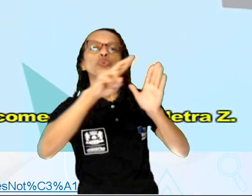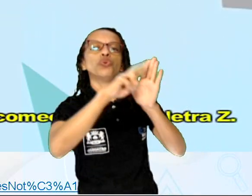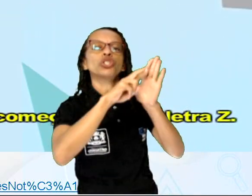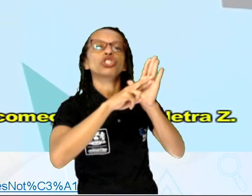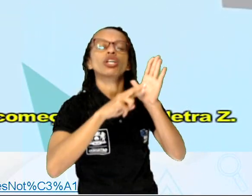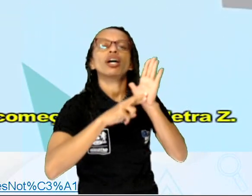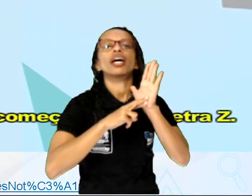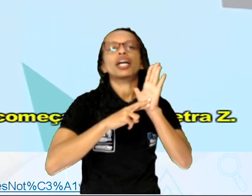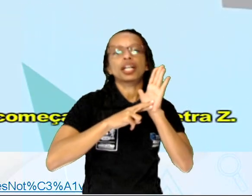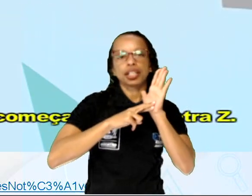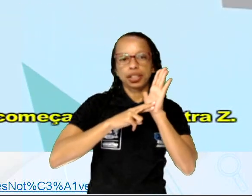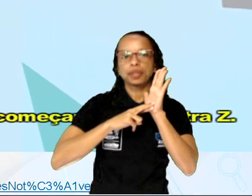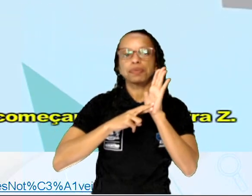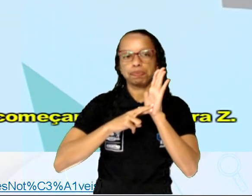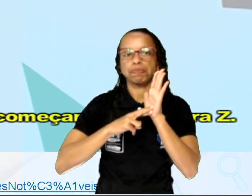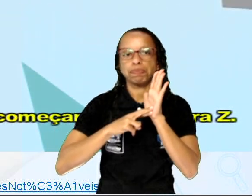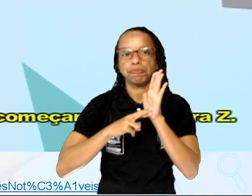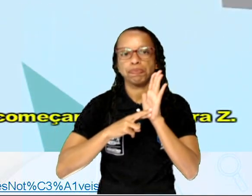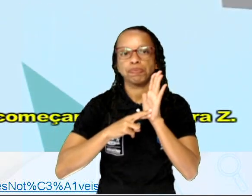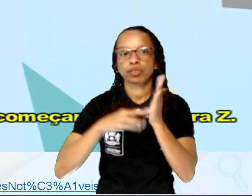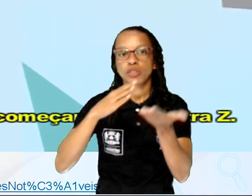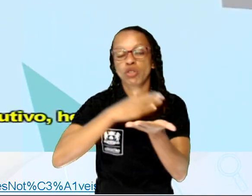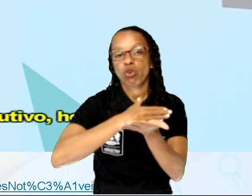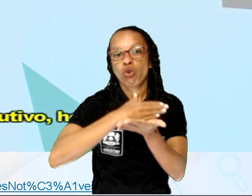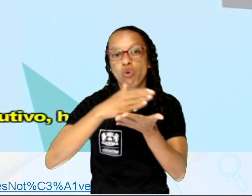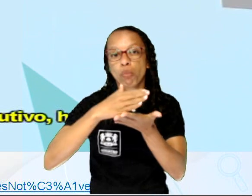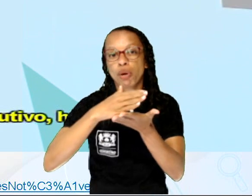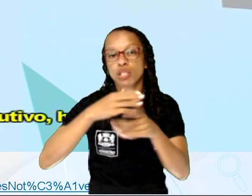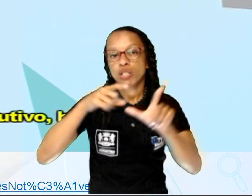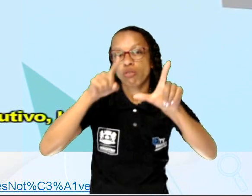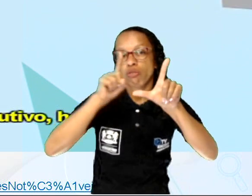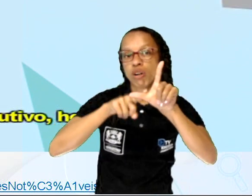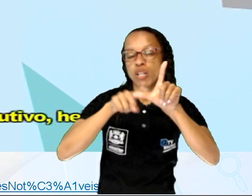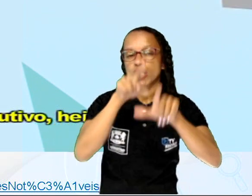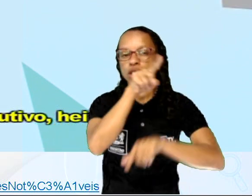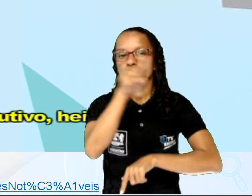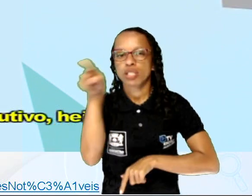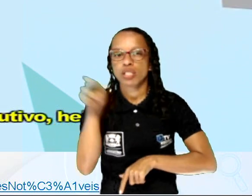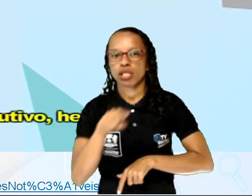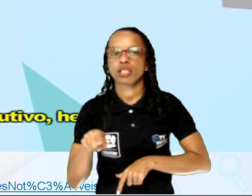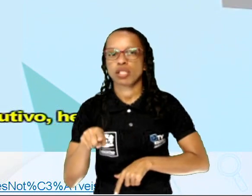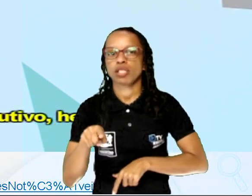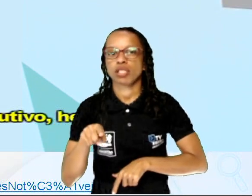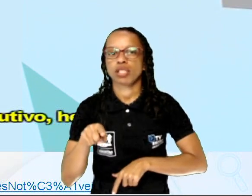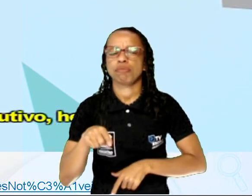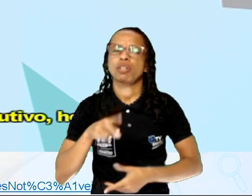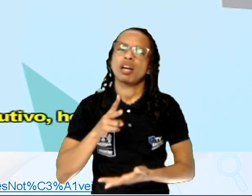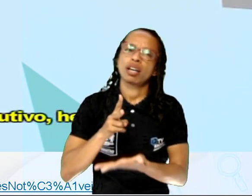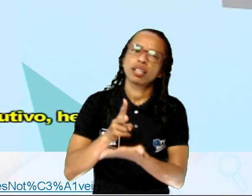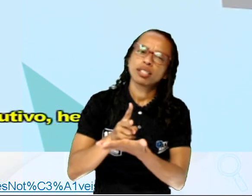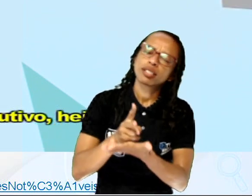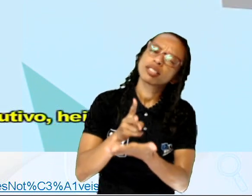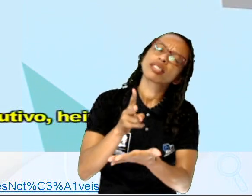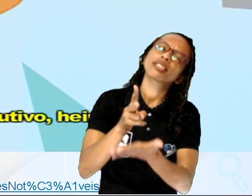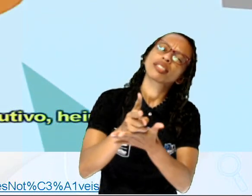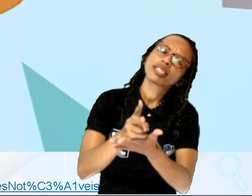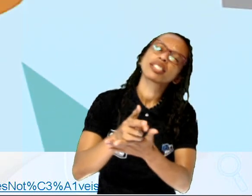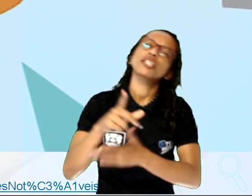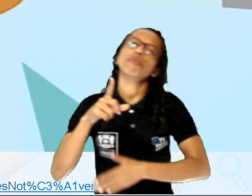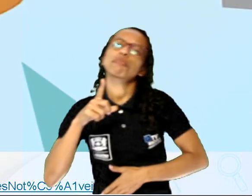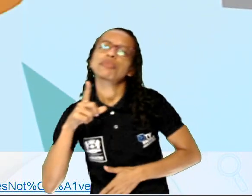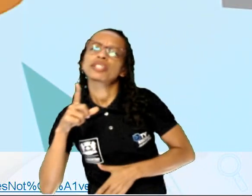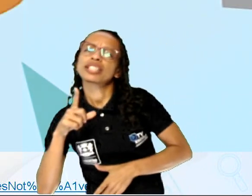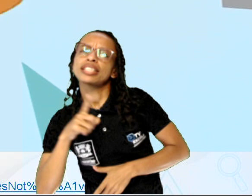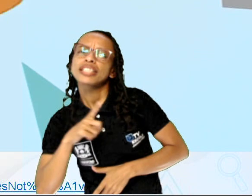levam sufixos que começam com a letra Z. Geralmente, elas estarão no diminutivo, hein?